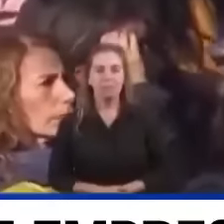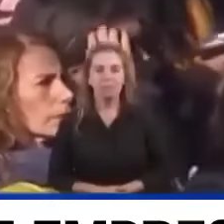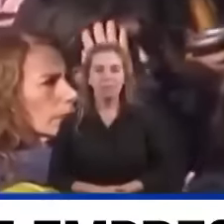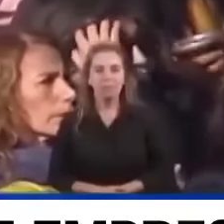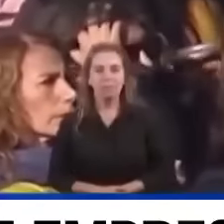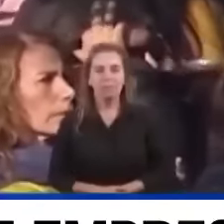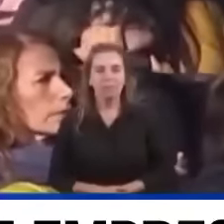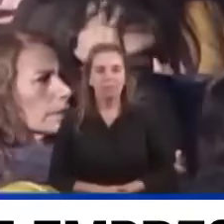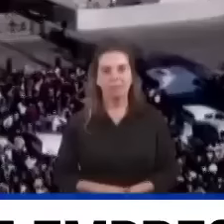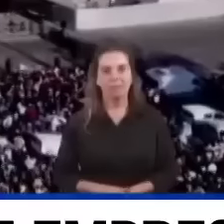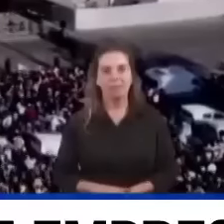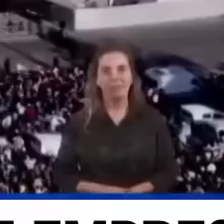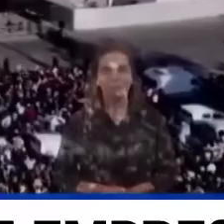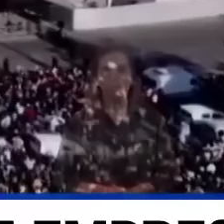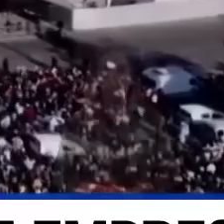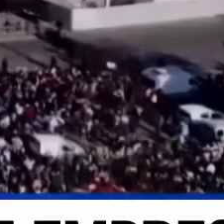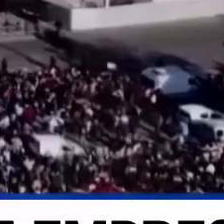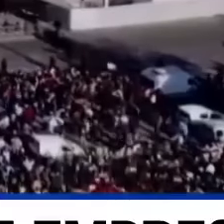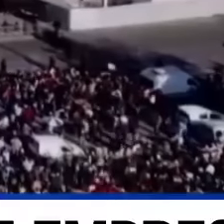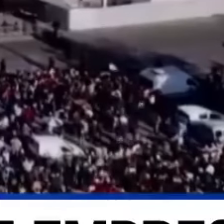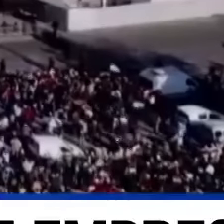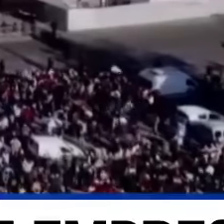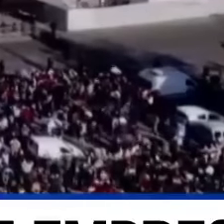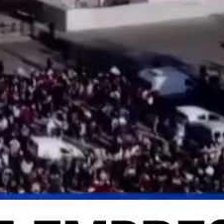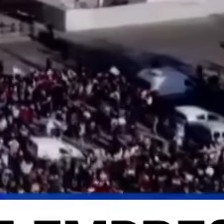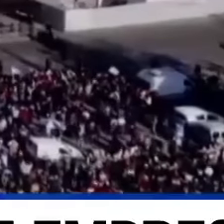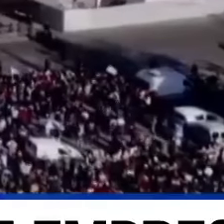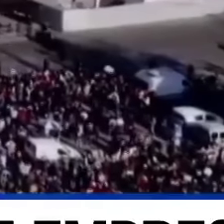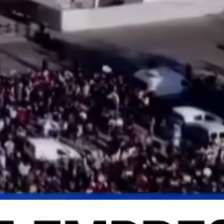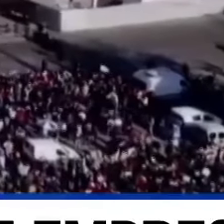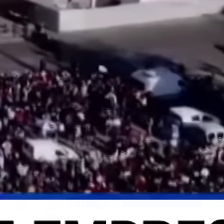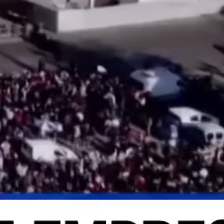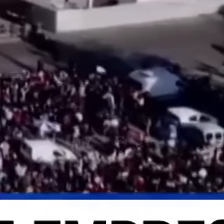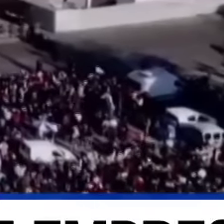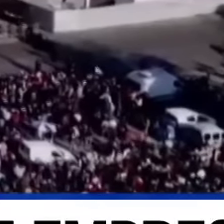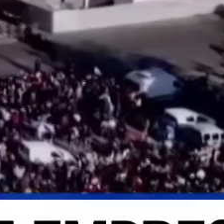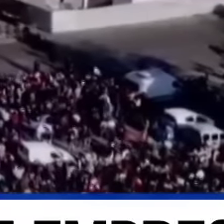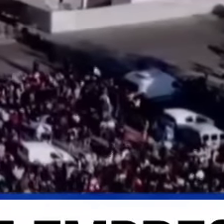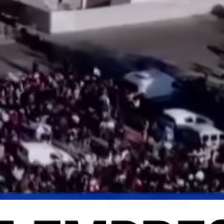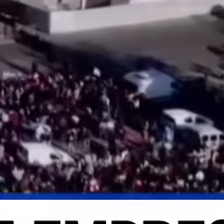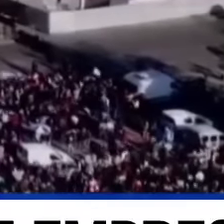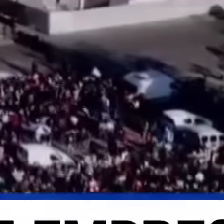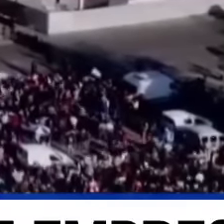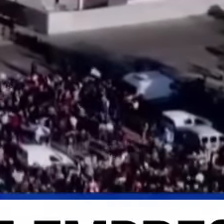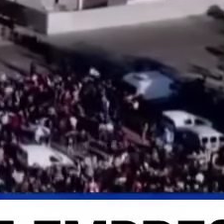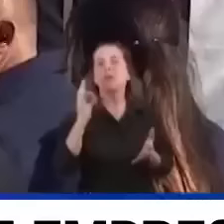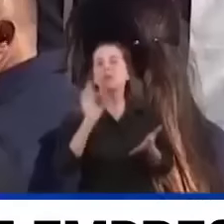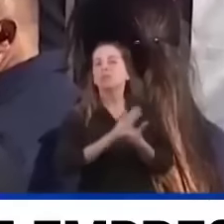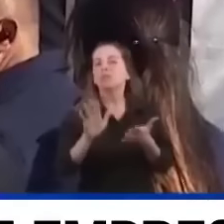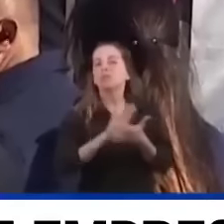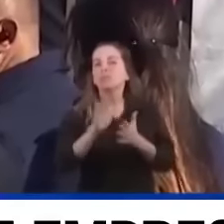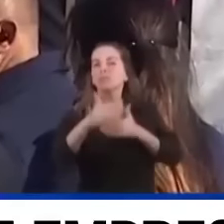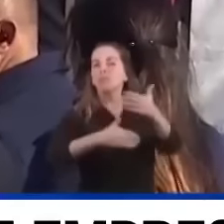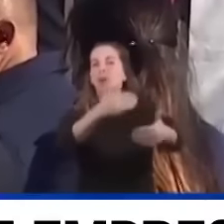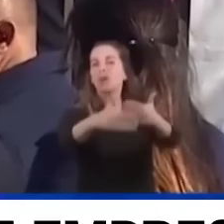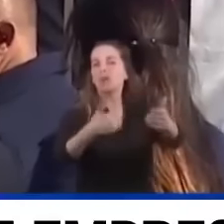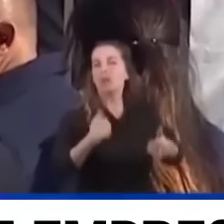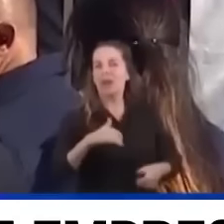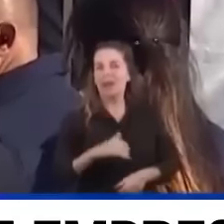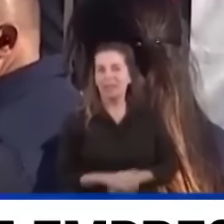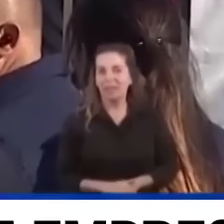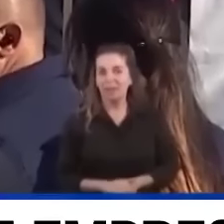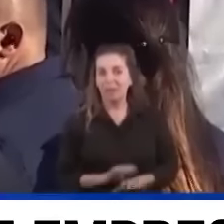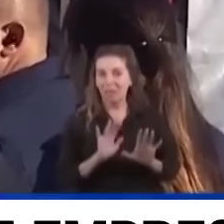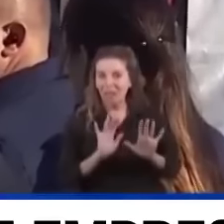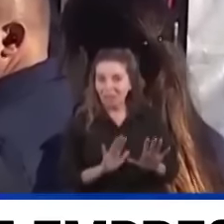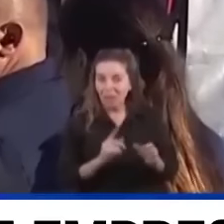reiterou qualificativos como comunista e corrupto para se referir ao presidente Lula, que o presidente Lula disse que não conversou com ele porque acha